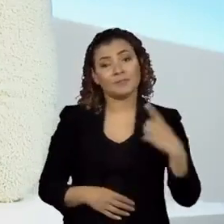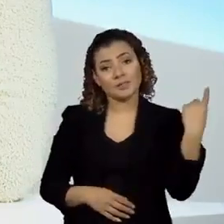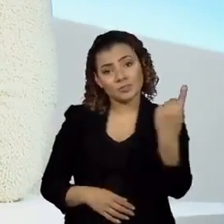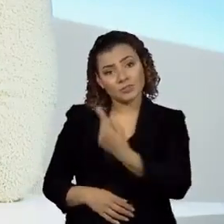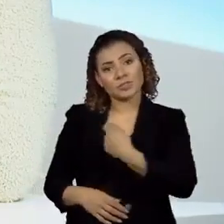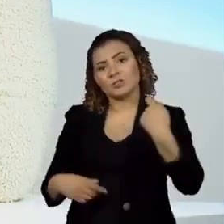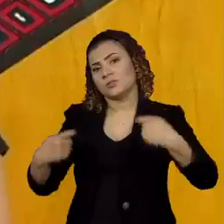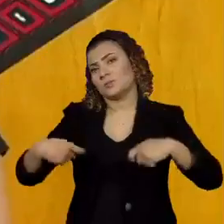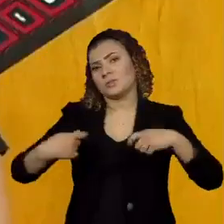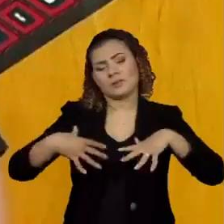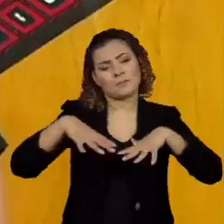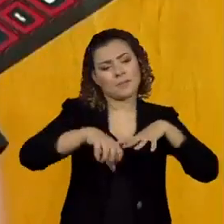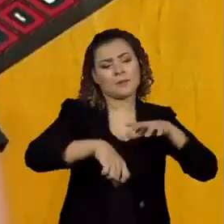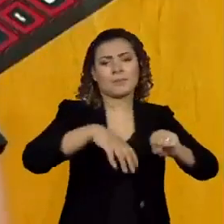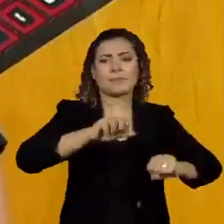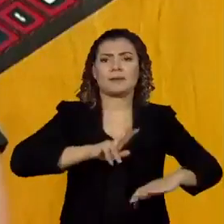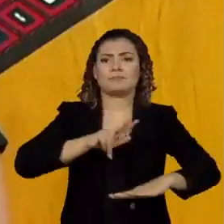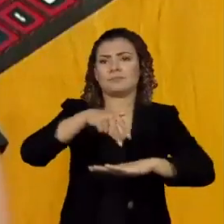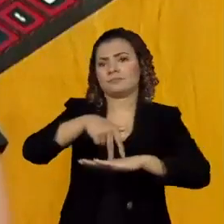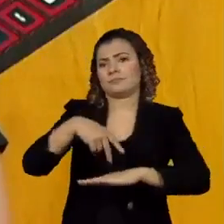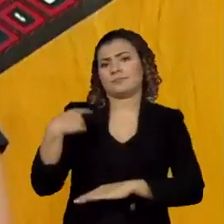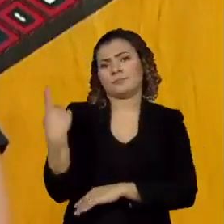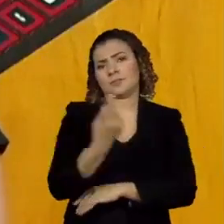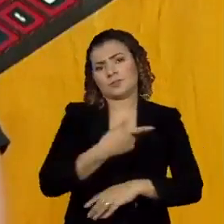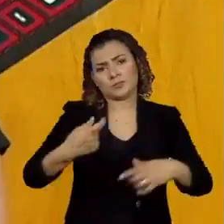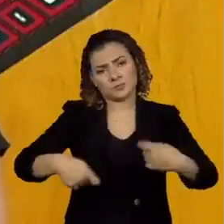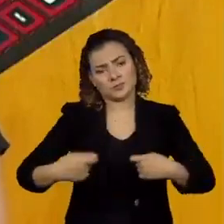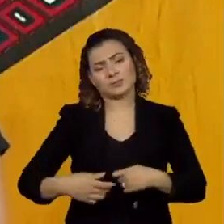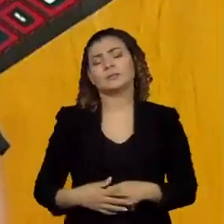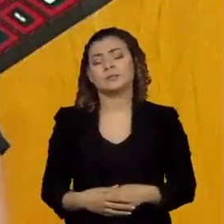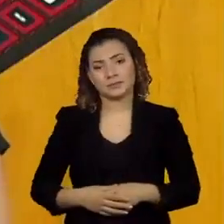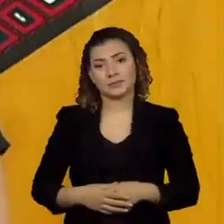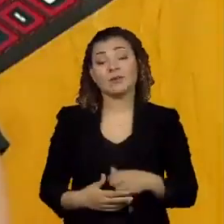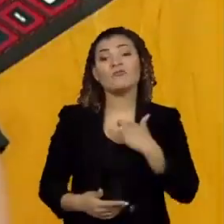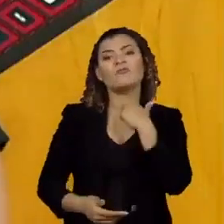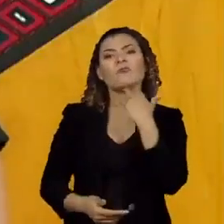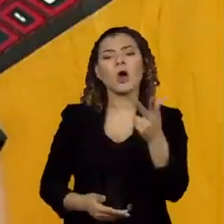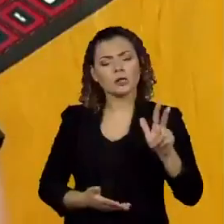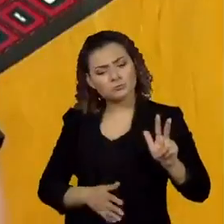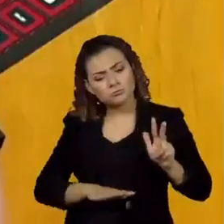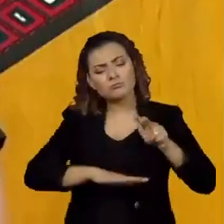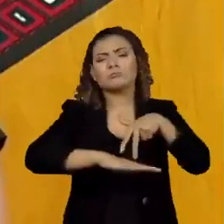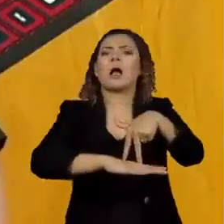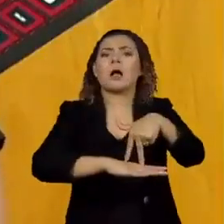precisa reocupar os lugares, reocupar a nossa voz, não é?